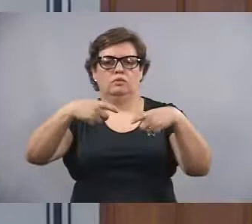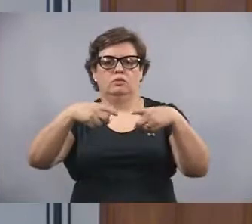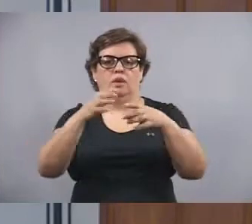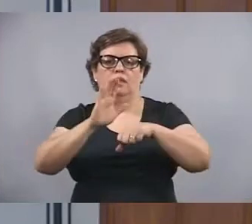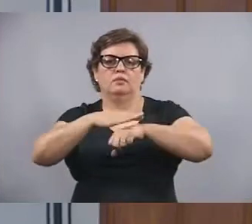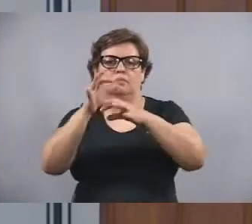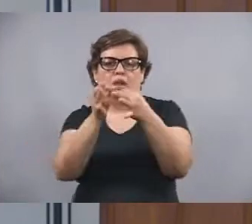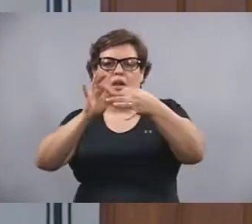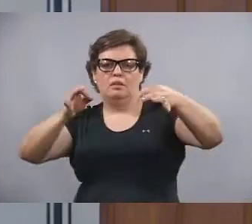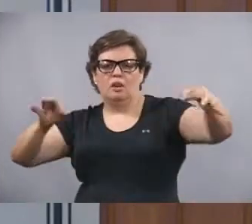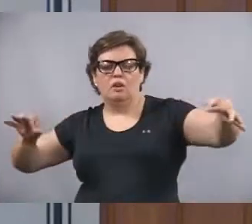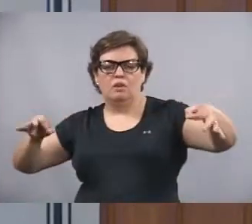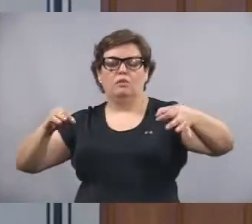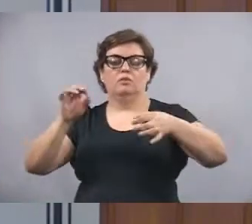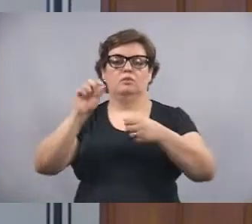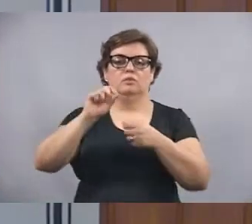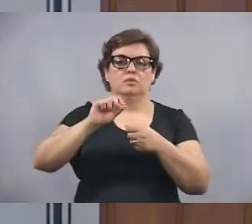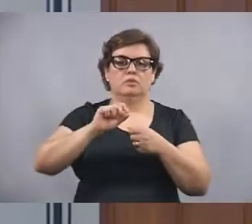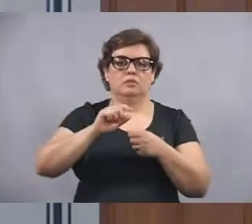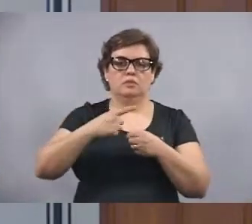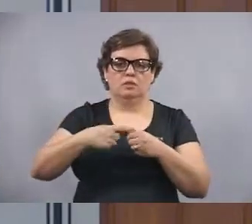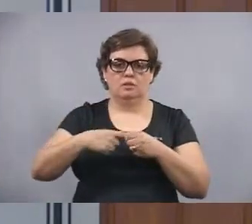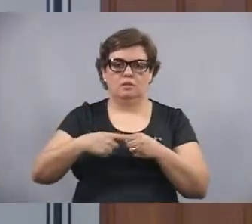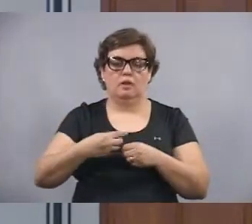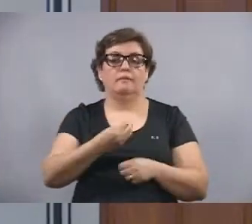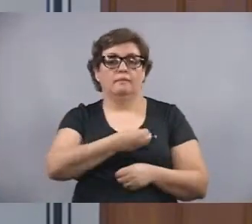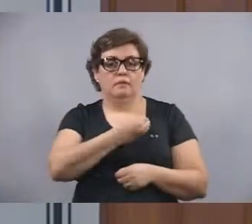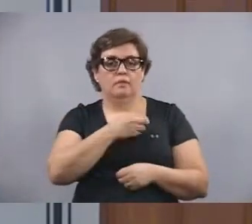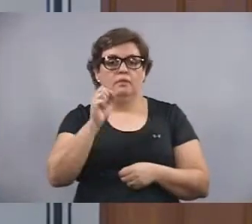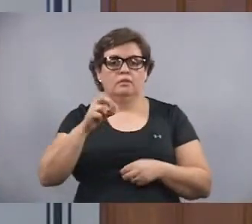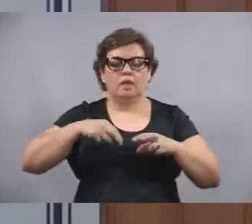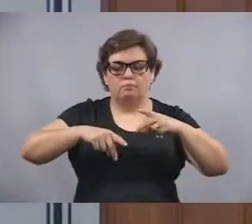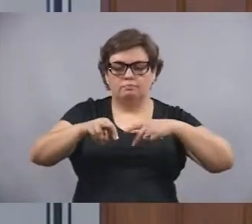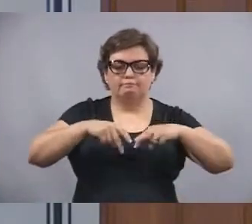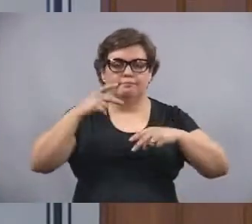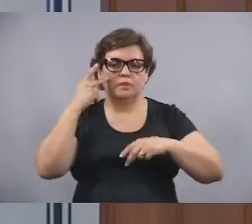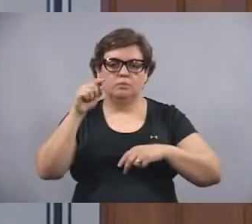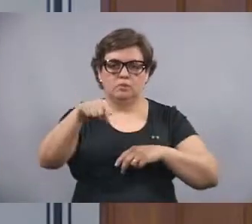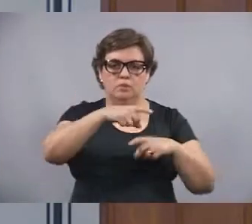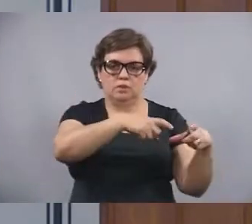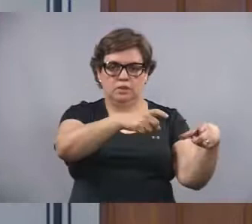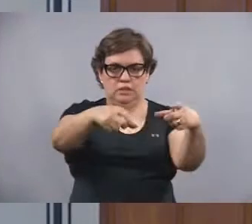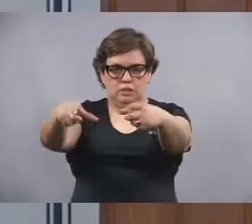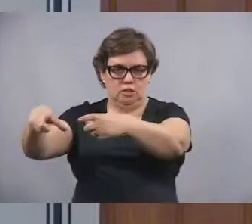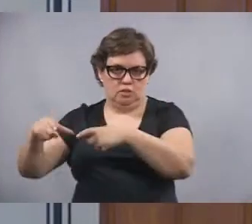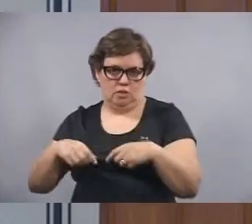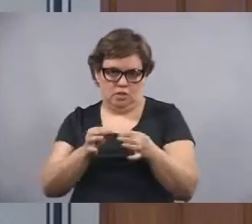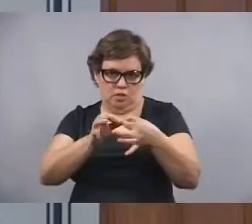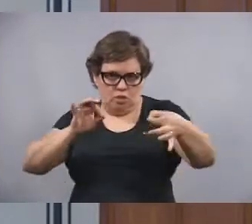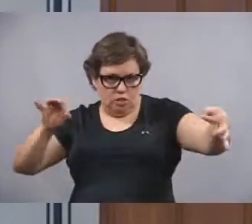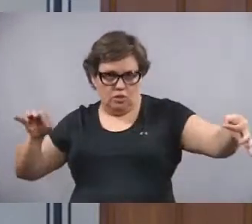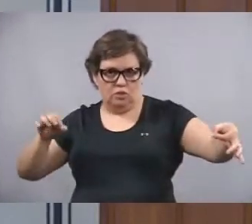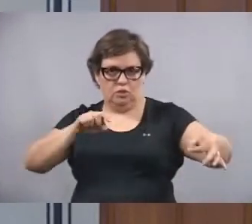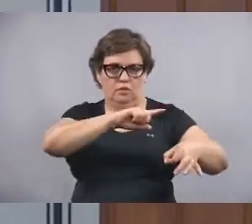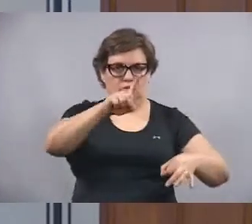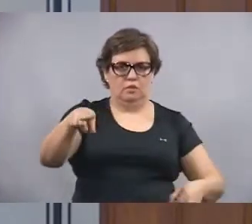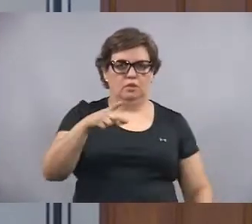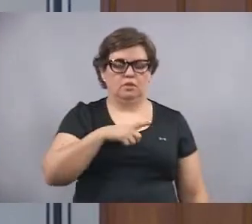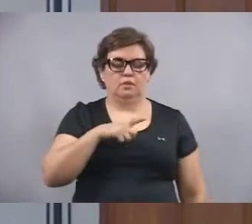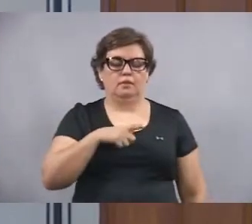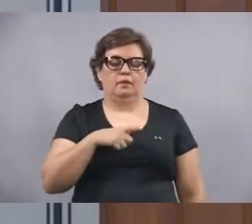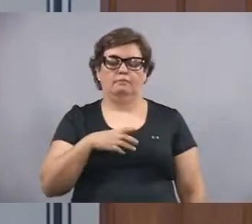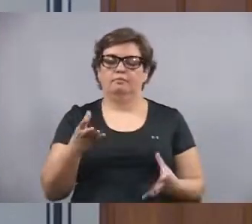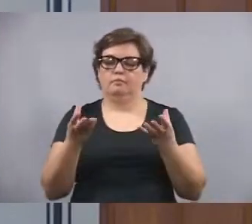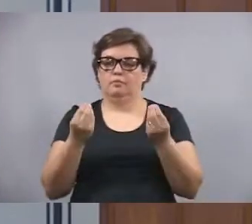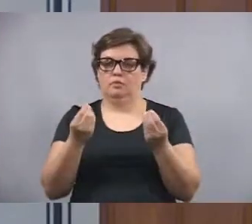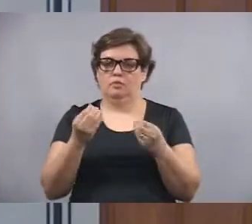de sanização, é vidas que andam por essa periferia, e Vossa Senhoria tem tido todo esse